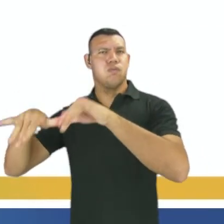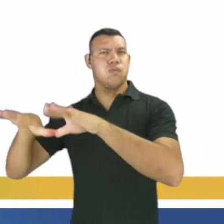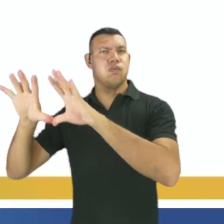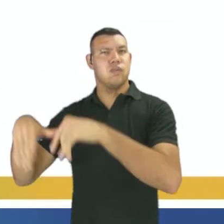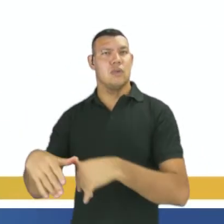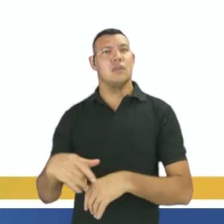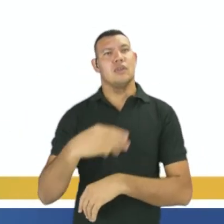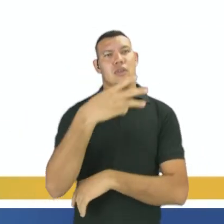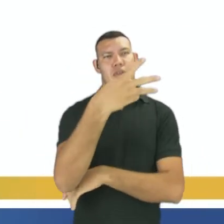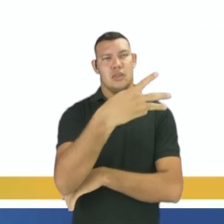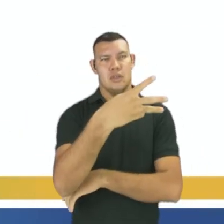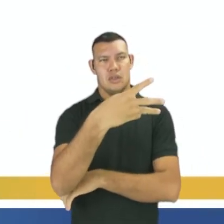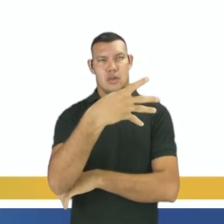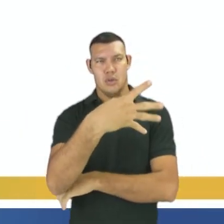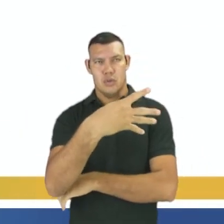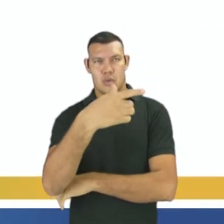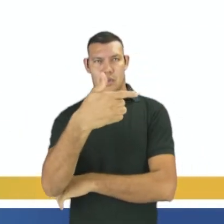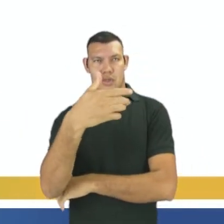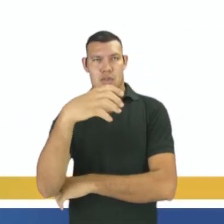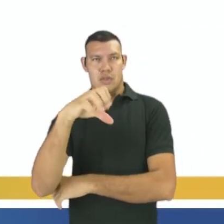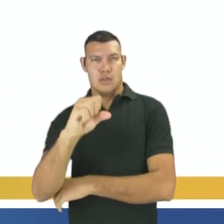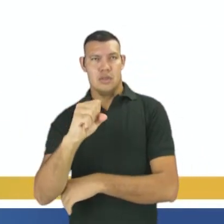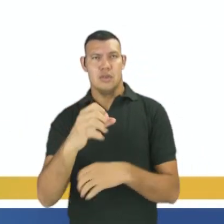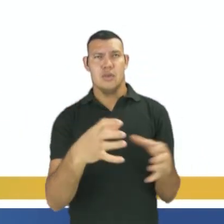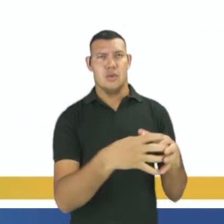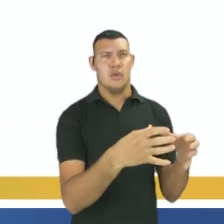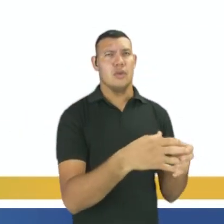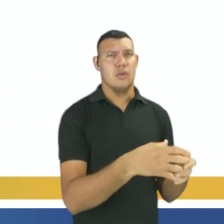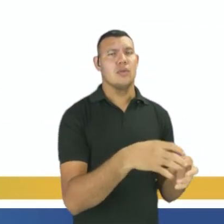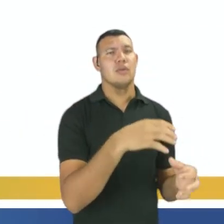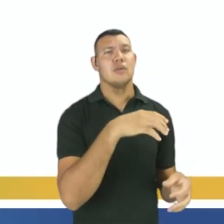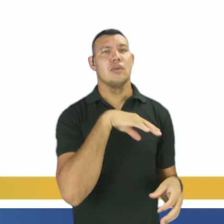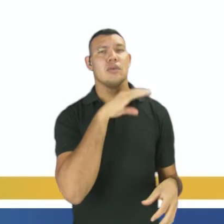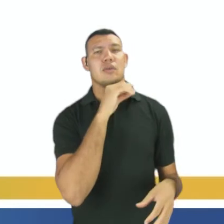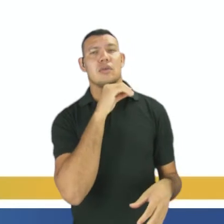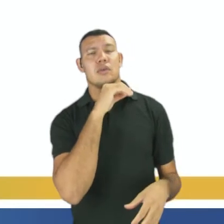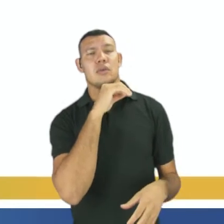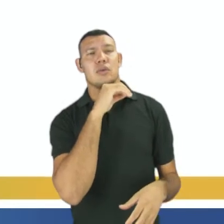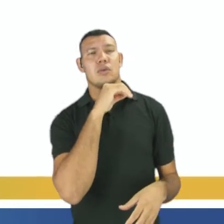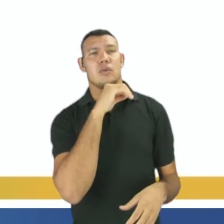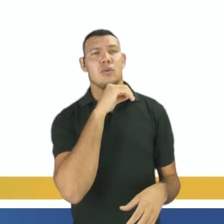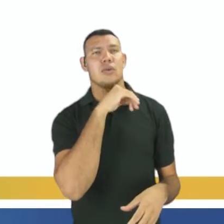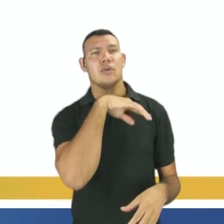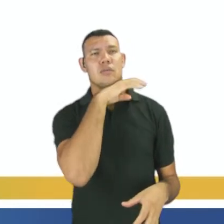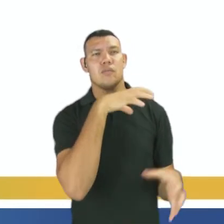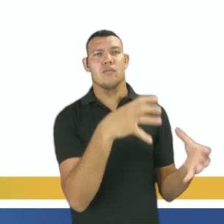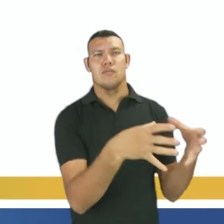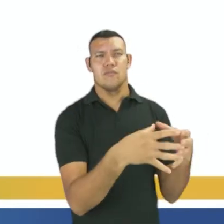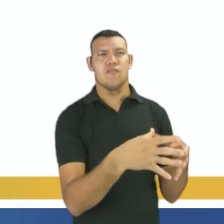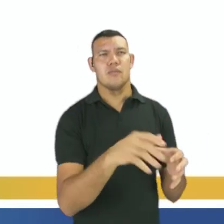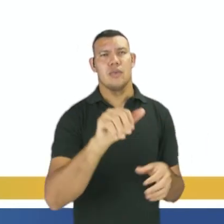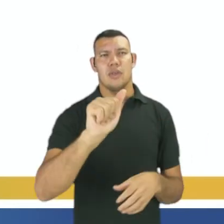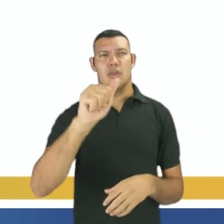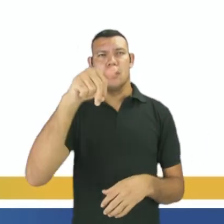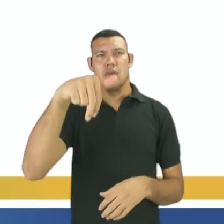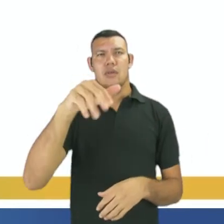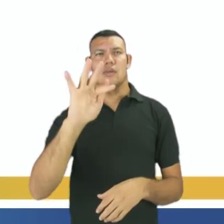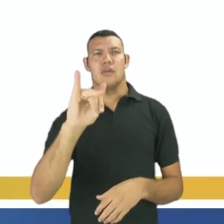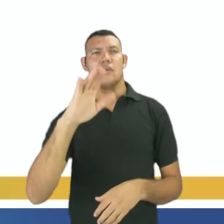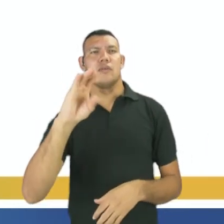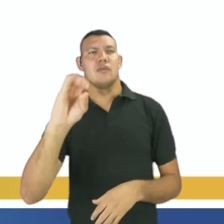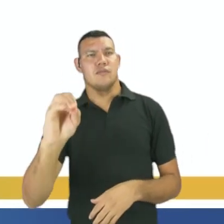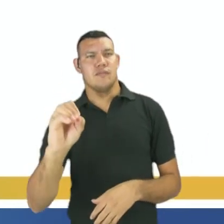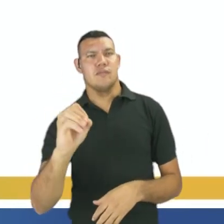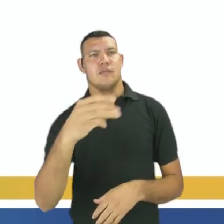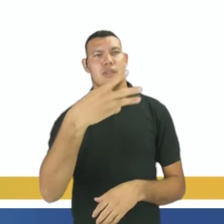né 311 espécie de mamífero então vejamos que ela tem uma biodiversidade muito grande na floresta